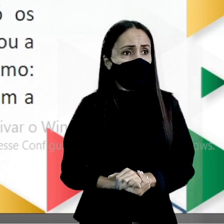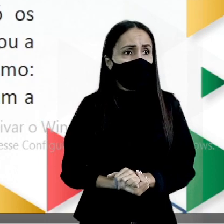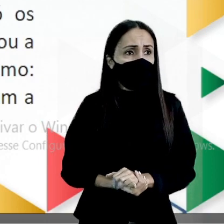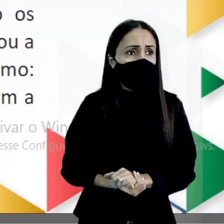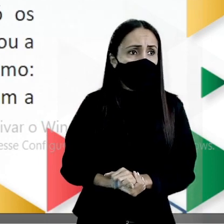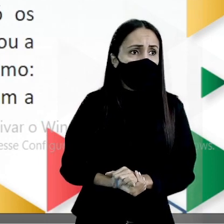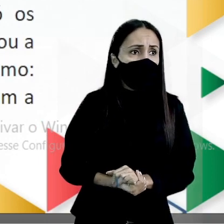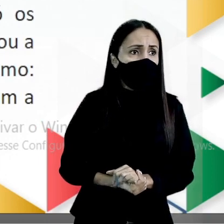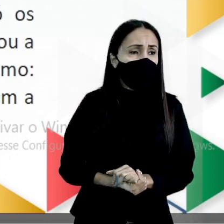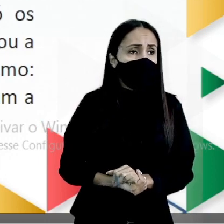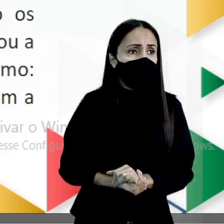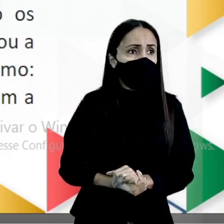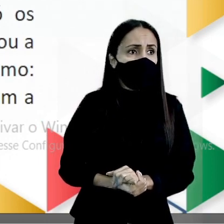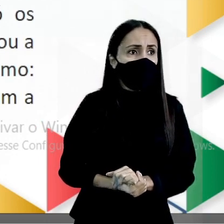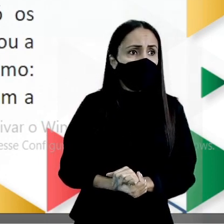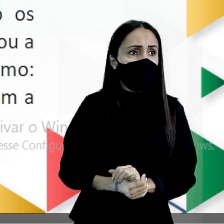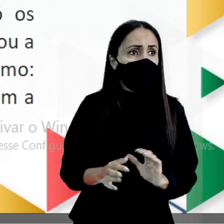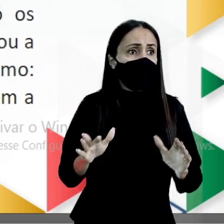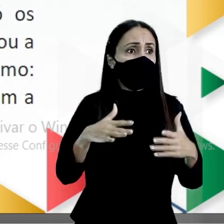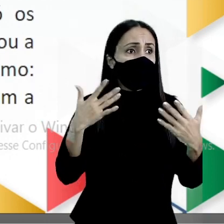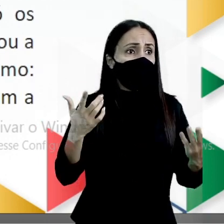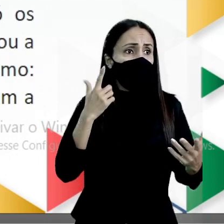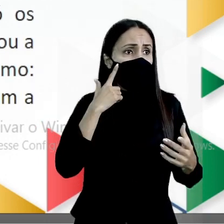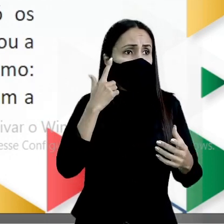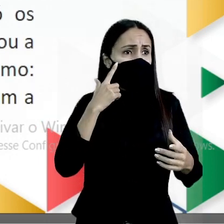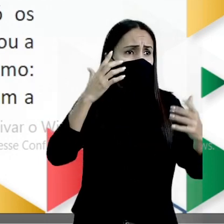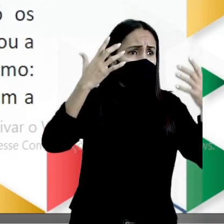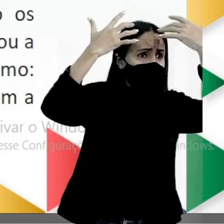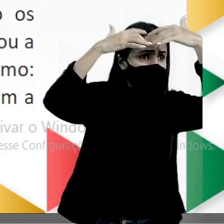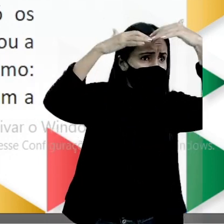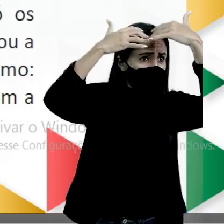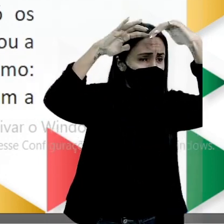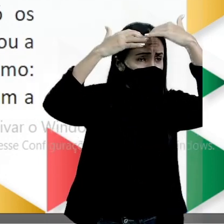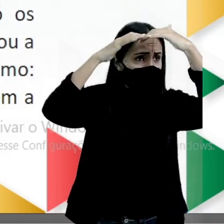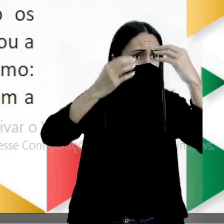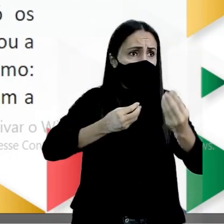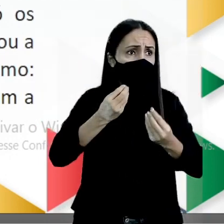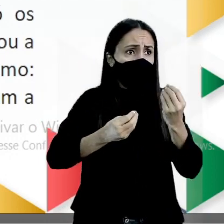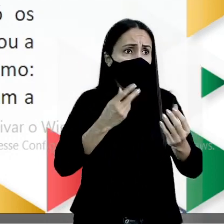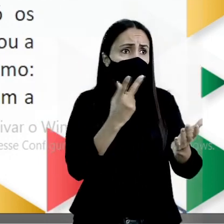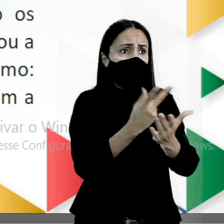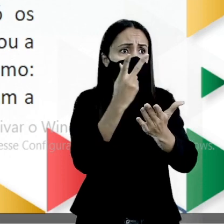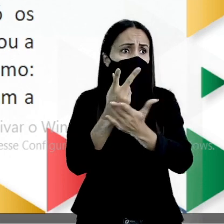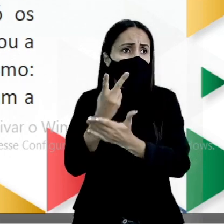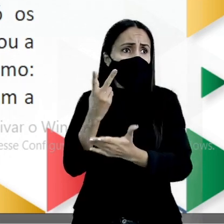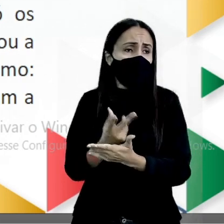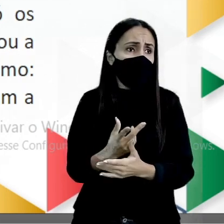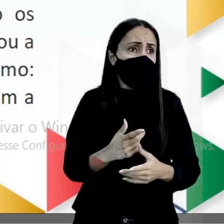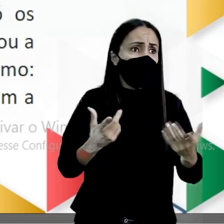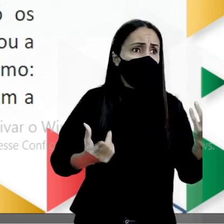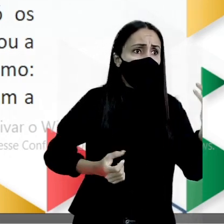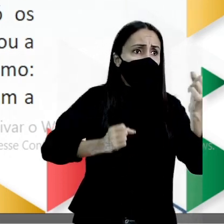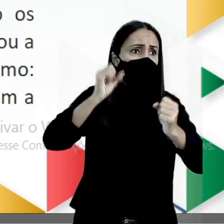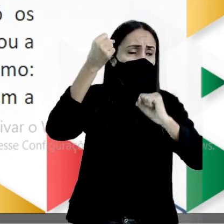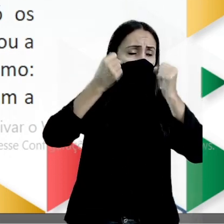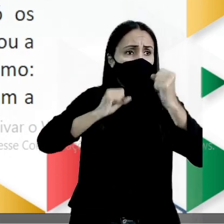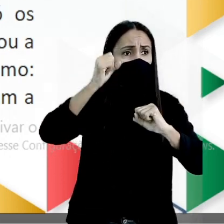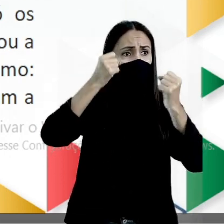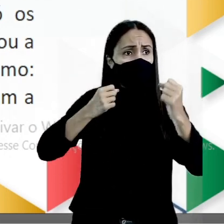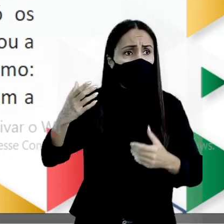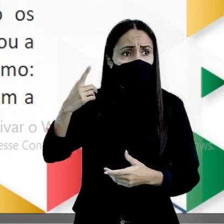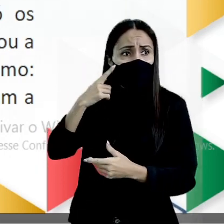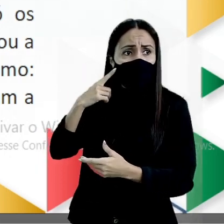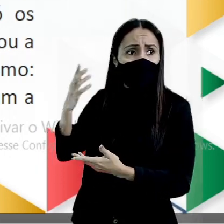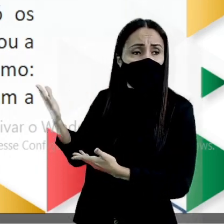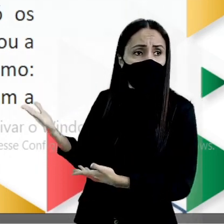Então, para refletir, aí eu trago para vocês um texto muito interessante, né? Para refletir o tempo